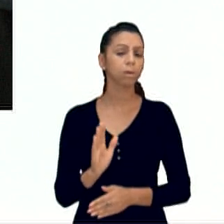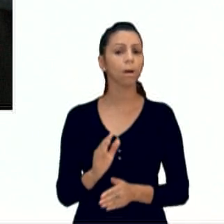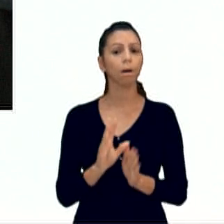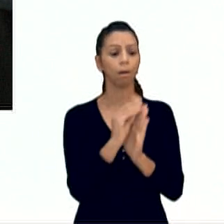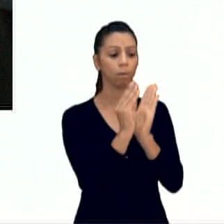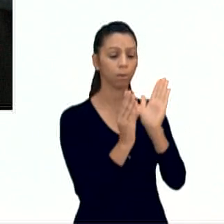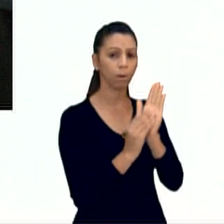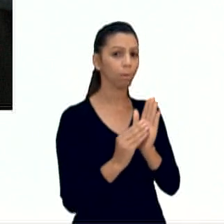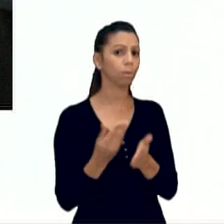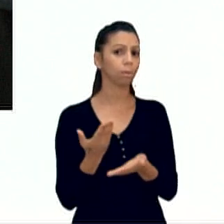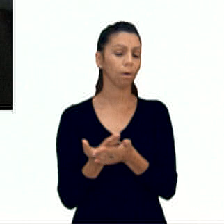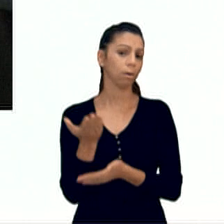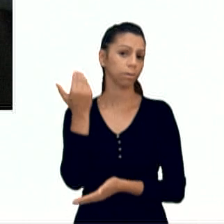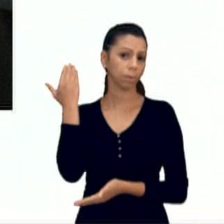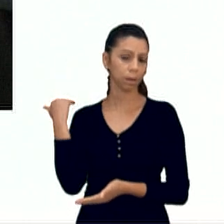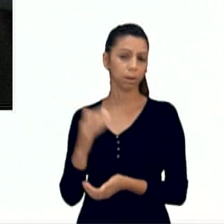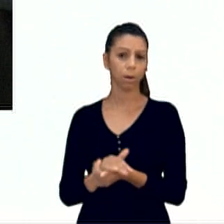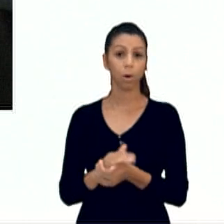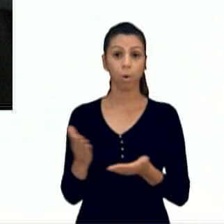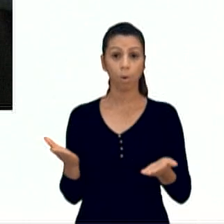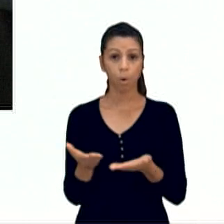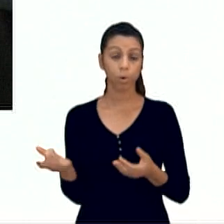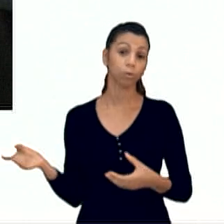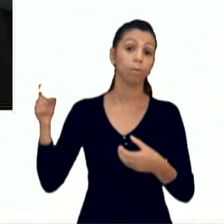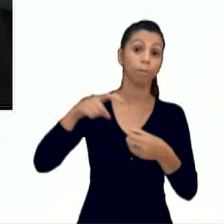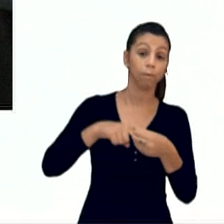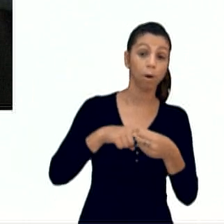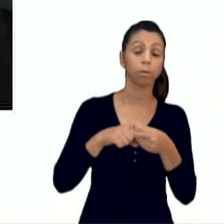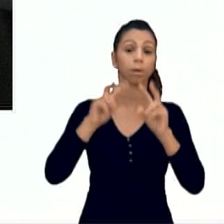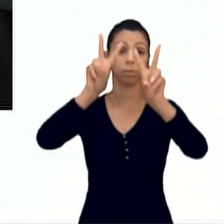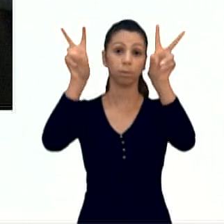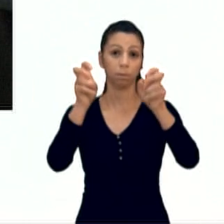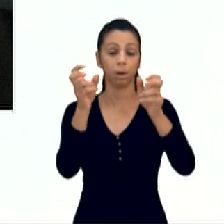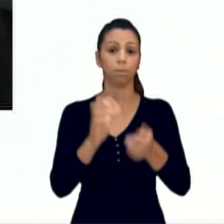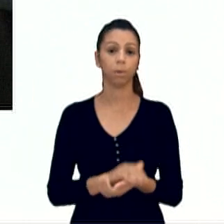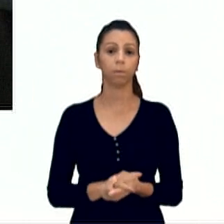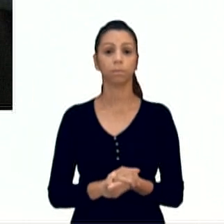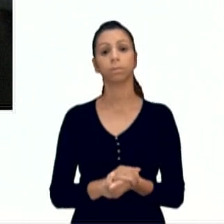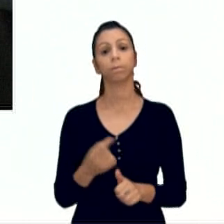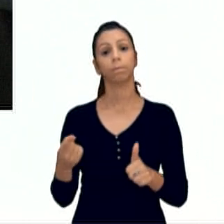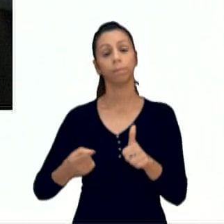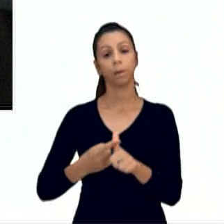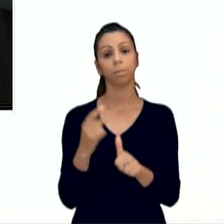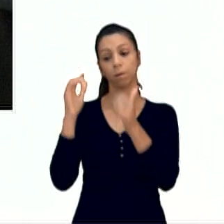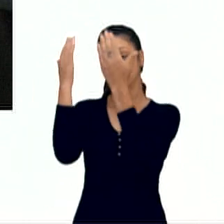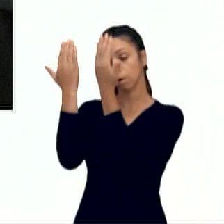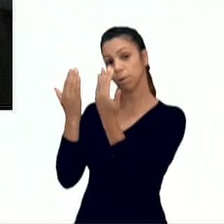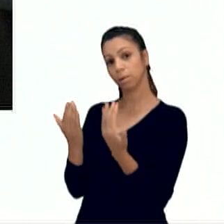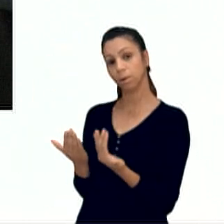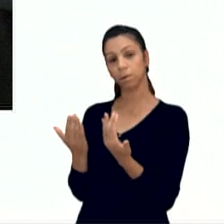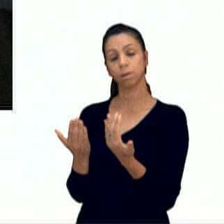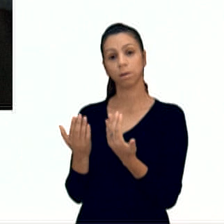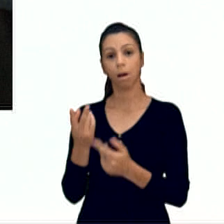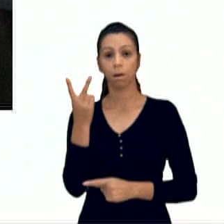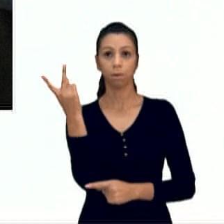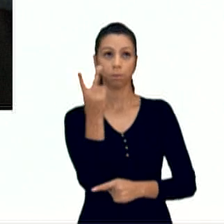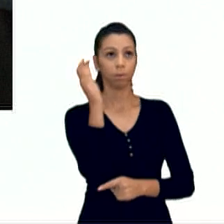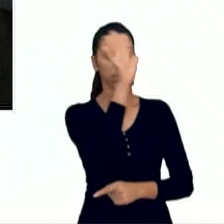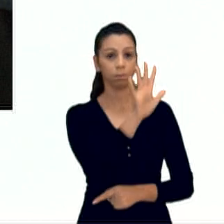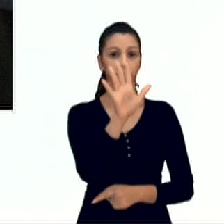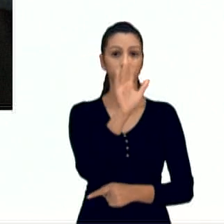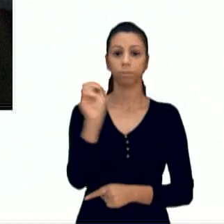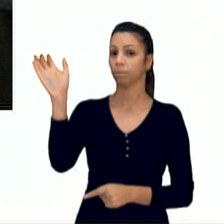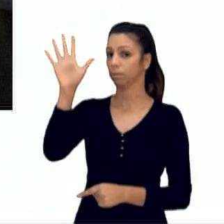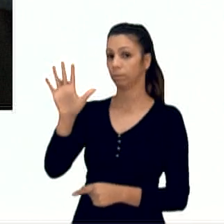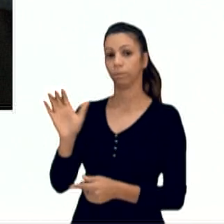retomar também para falar um pouquinho mais sobre ele. Primeiro, nós vamos analisar essas duas imagens. Vejam que nós